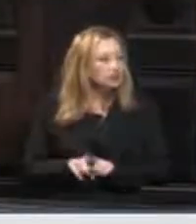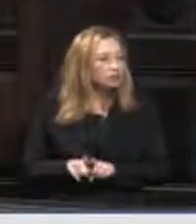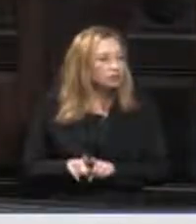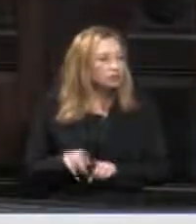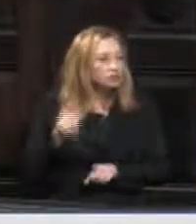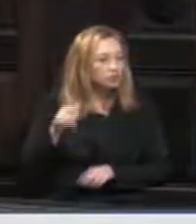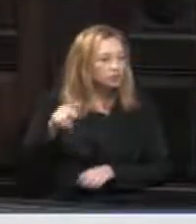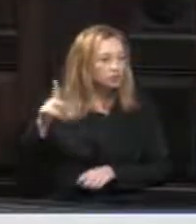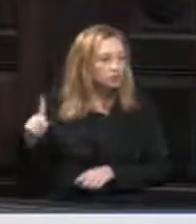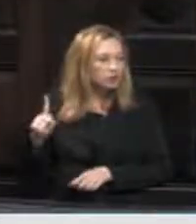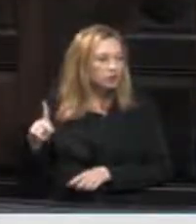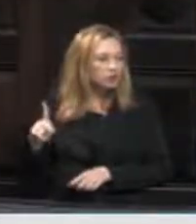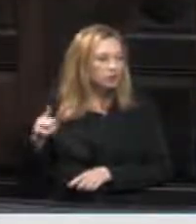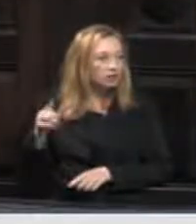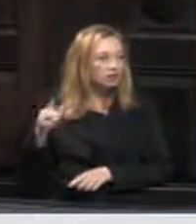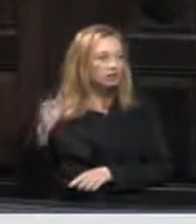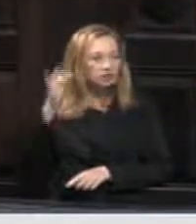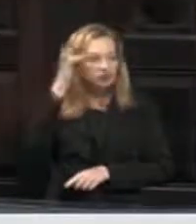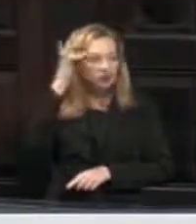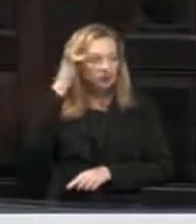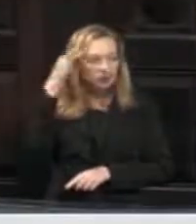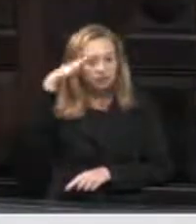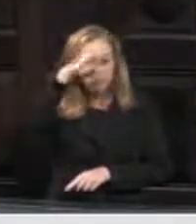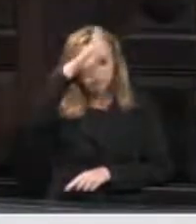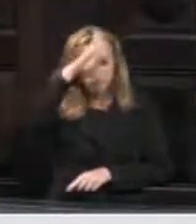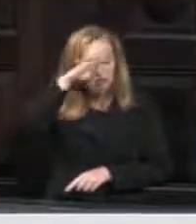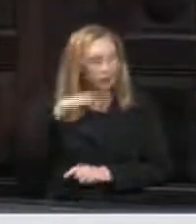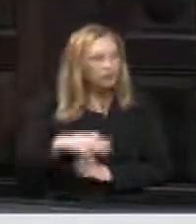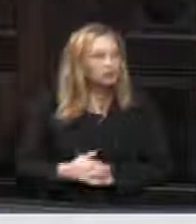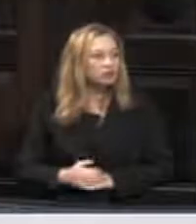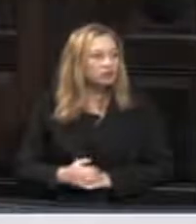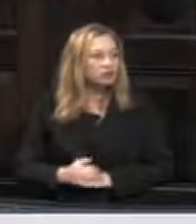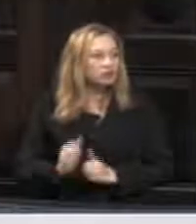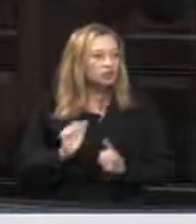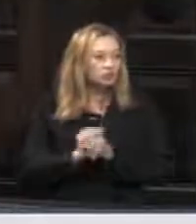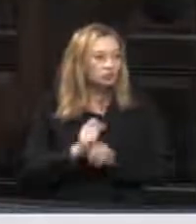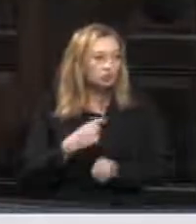PP, Flávio Bolsonaro, votava junto conosco,